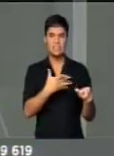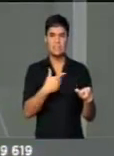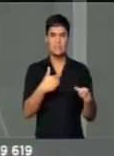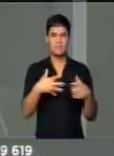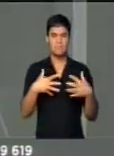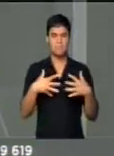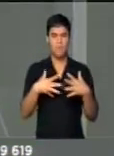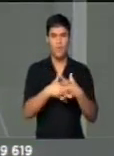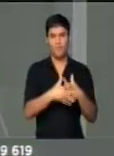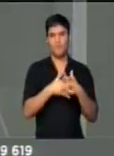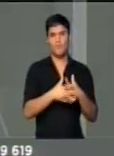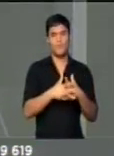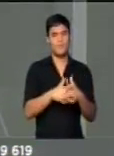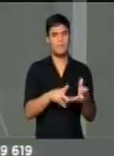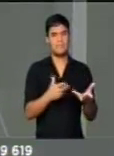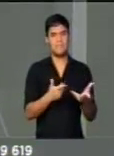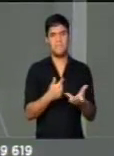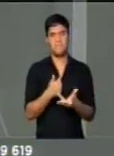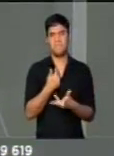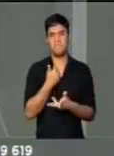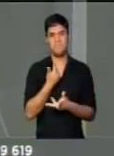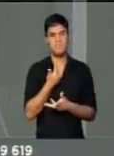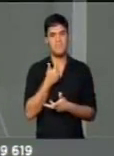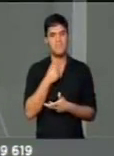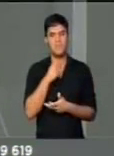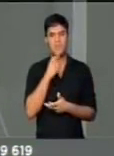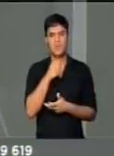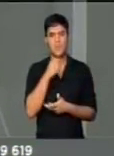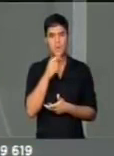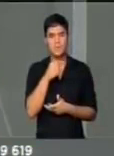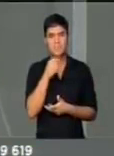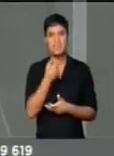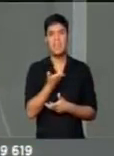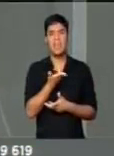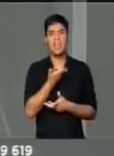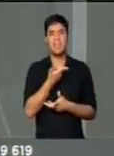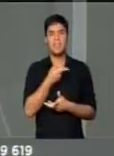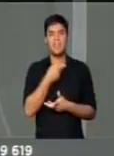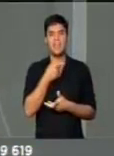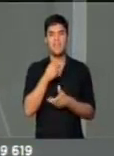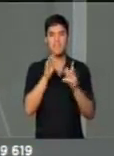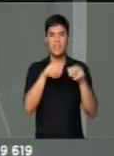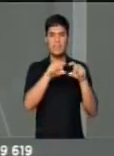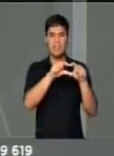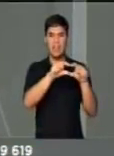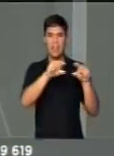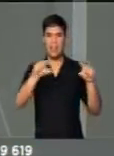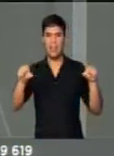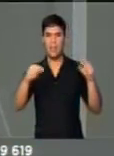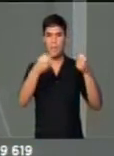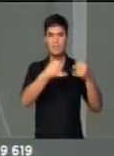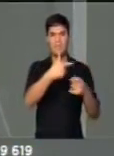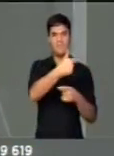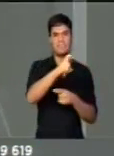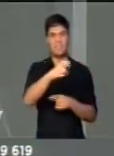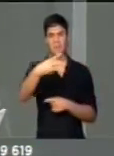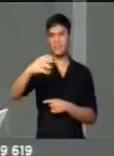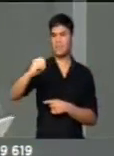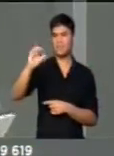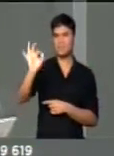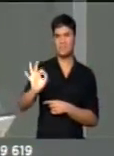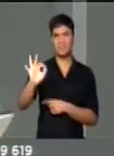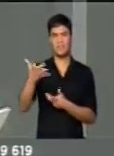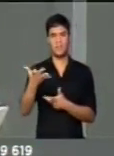condição sequer de concluir um raciocínio lógico quando fala de percentuais, de 25%,